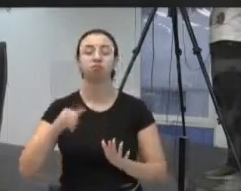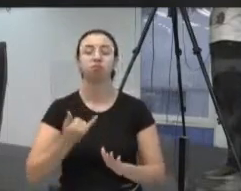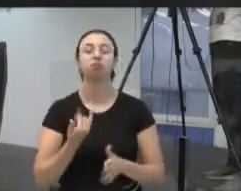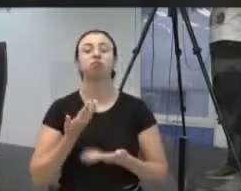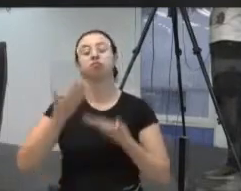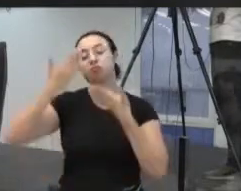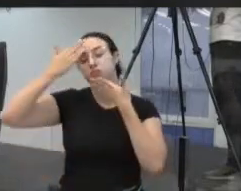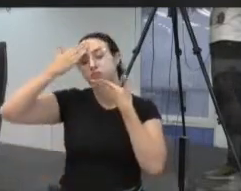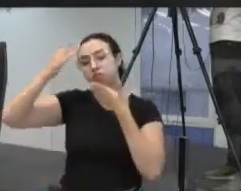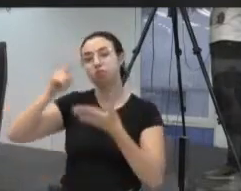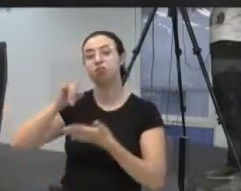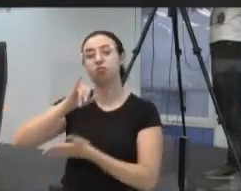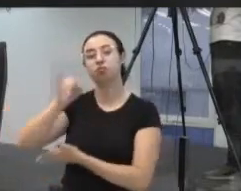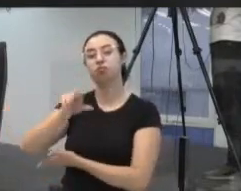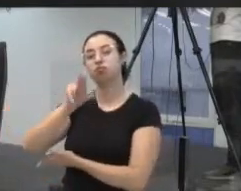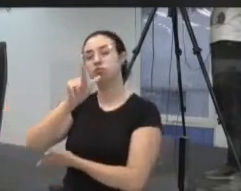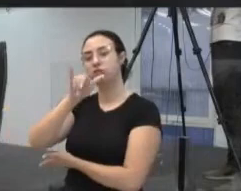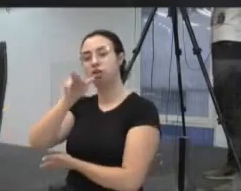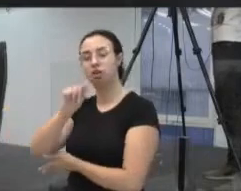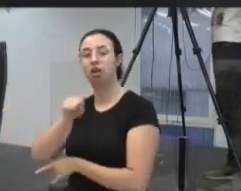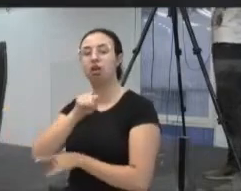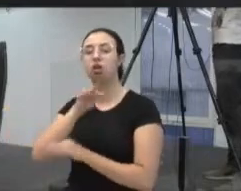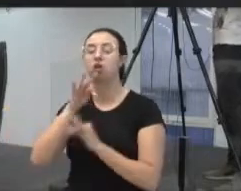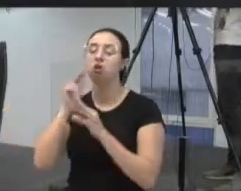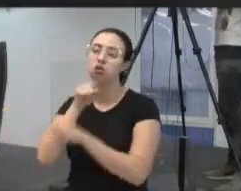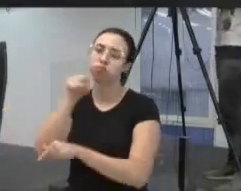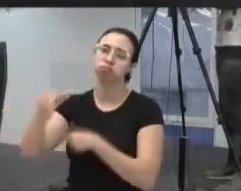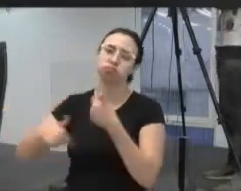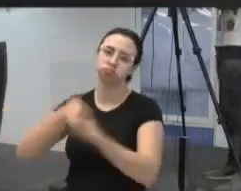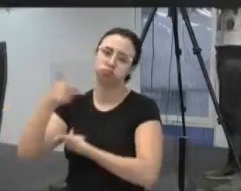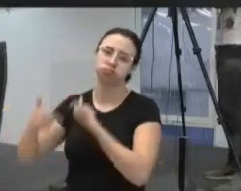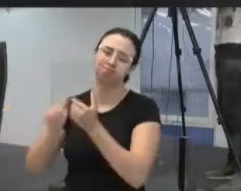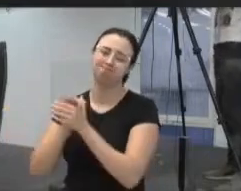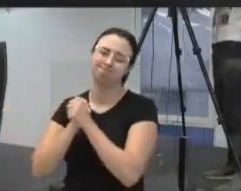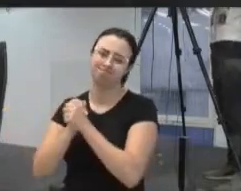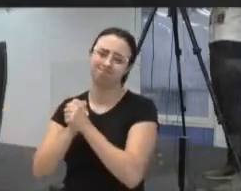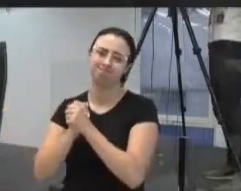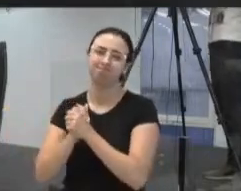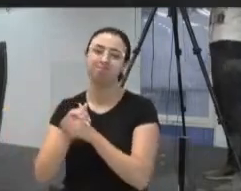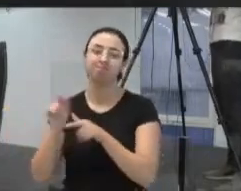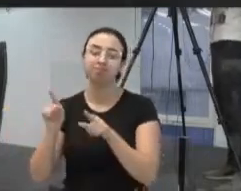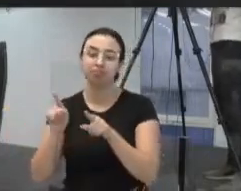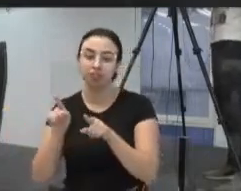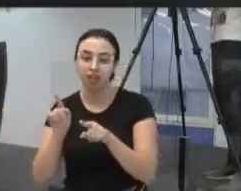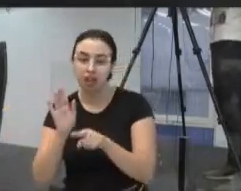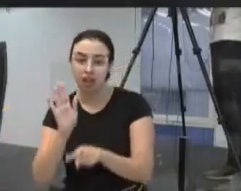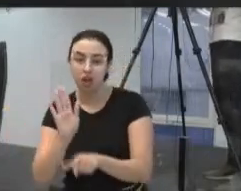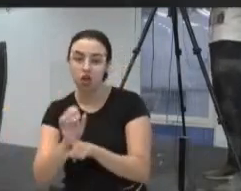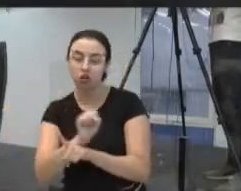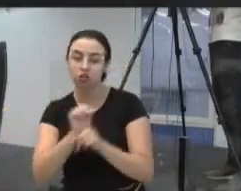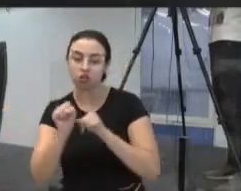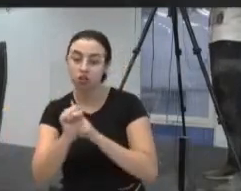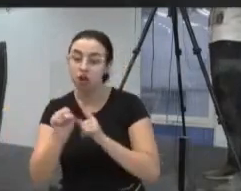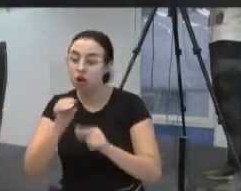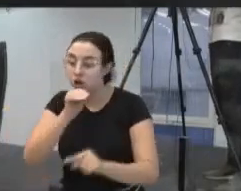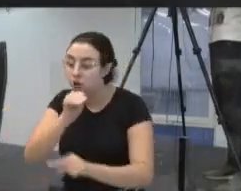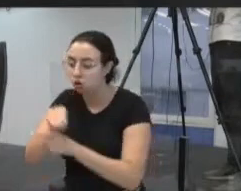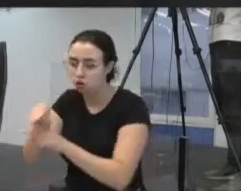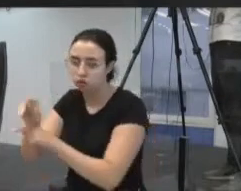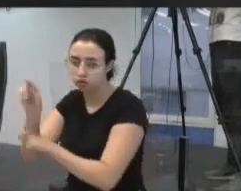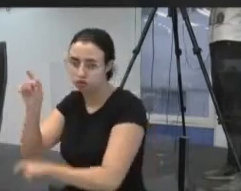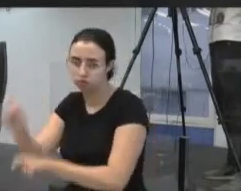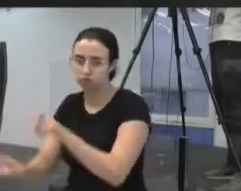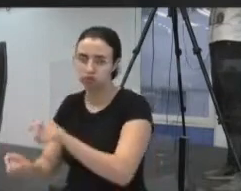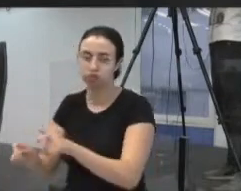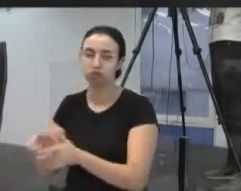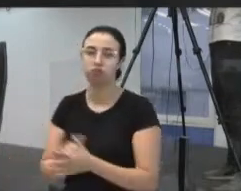para agradecer a você, Juliana, a todos vocês. Em nome da Juliana, eu cumprimento vocês. Da assistência social, que cuida de gente. Eu e